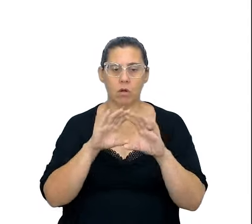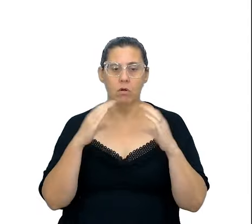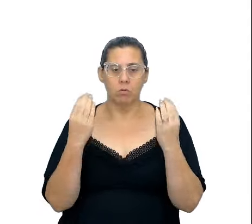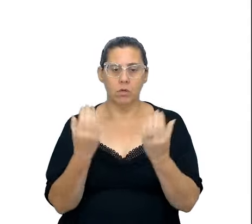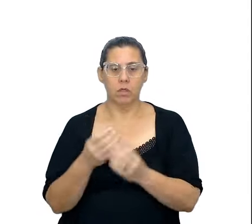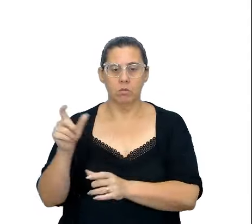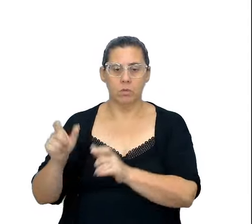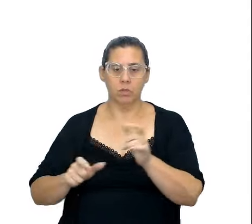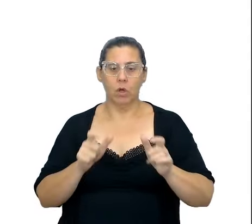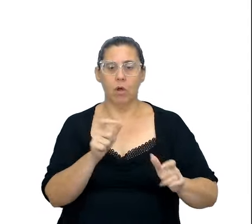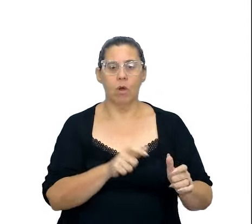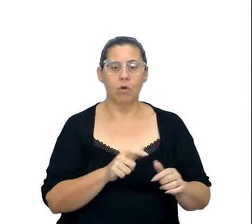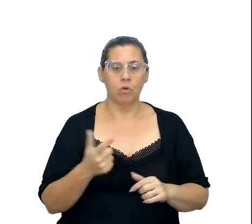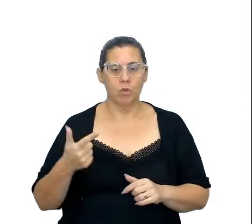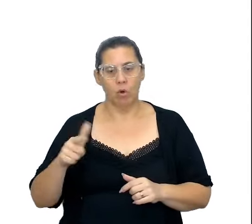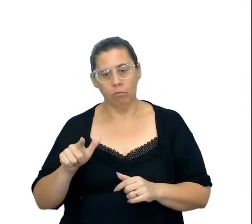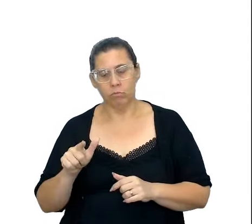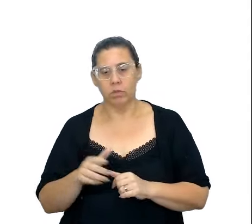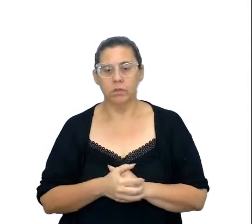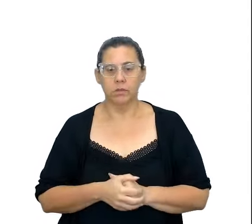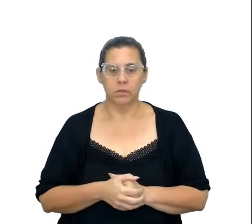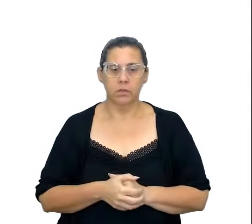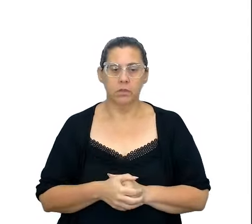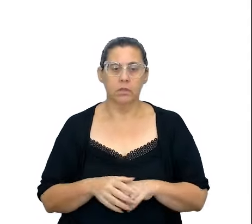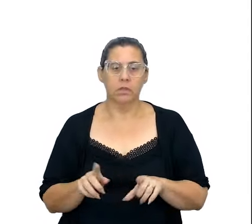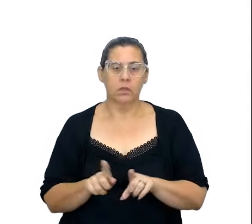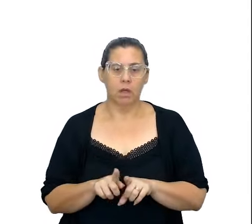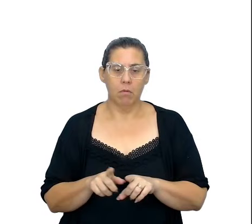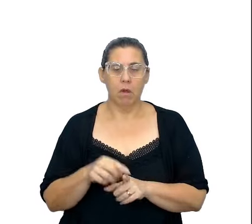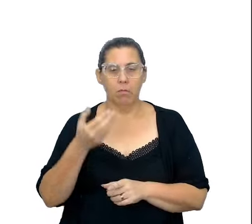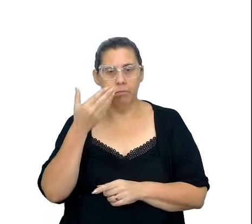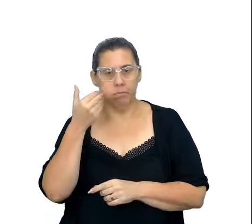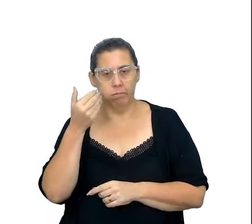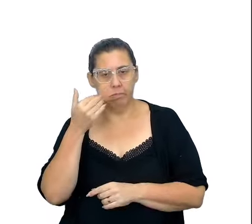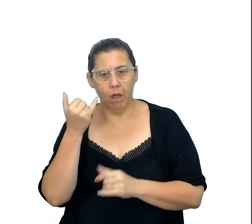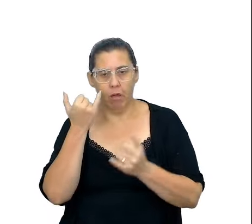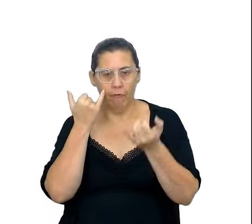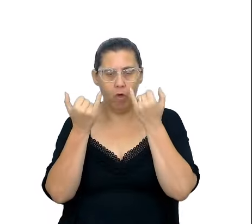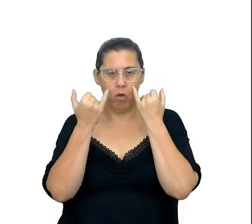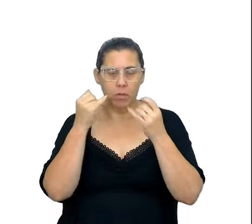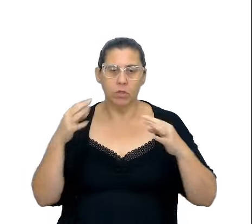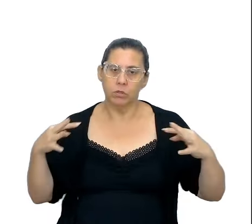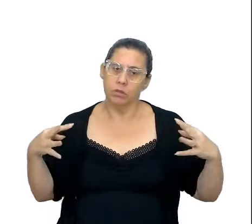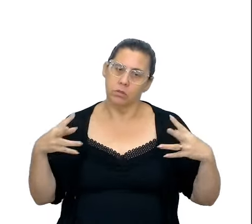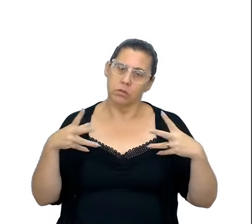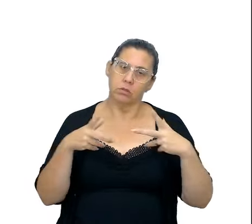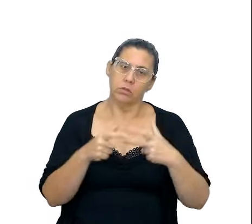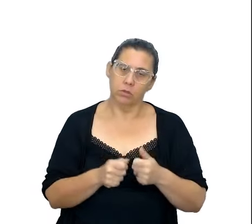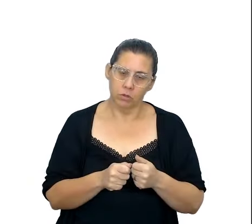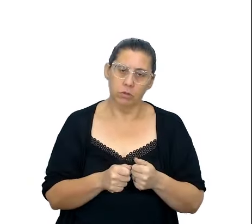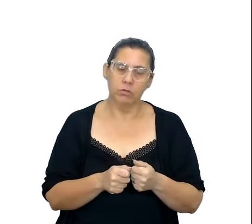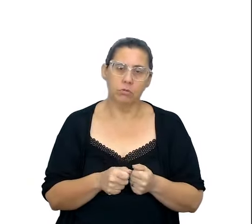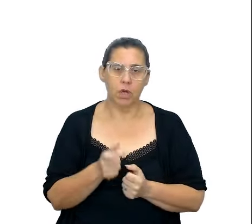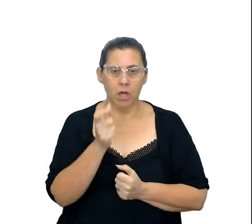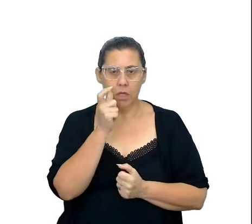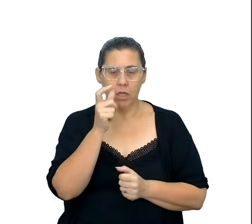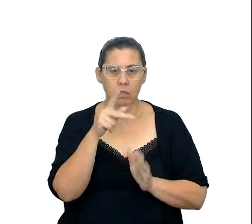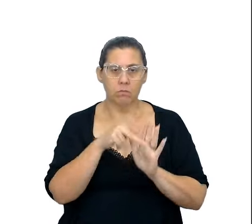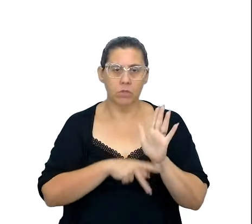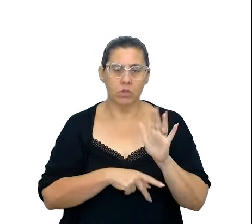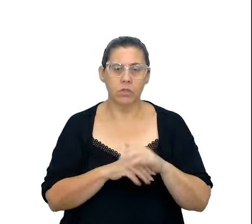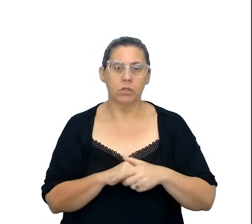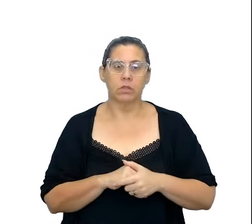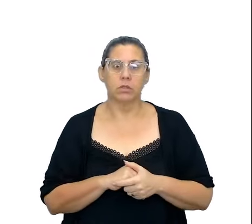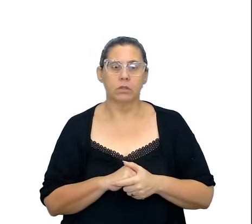comunidade, personalidades, bem como de coletar os dados relativamente que sejam interessantes para o projeto,